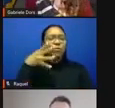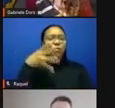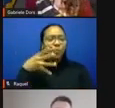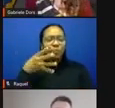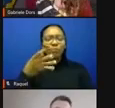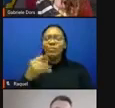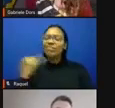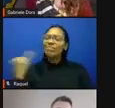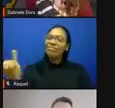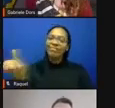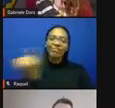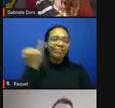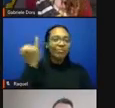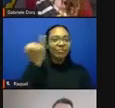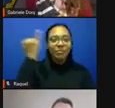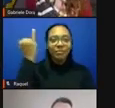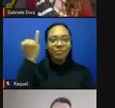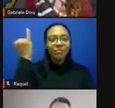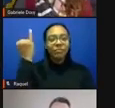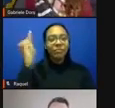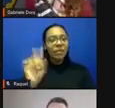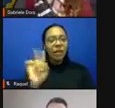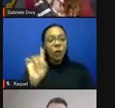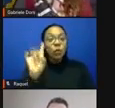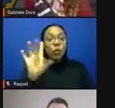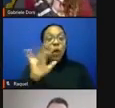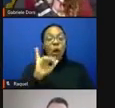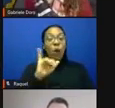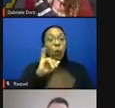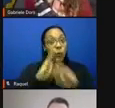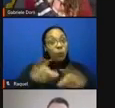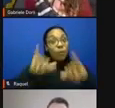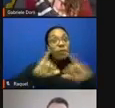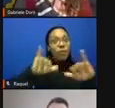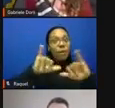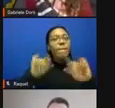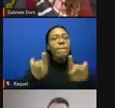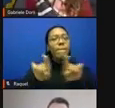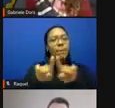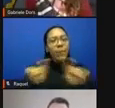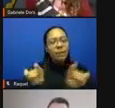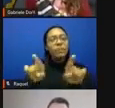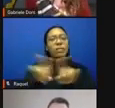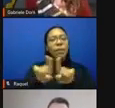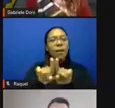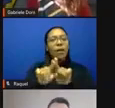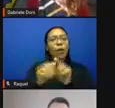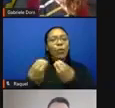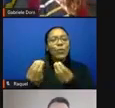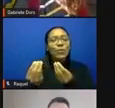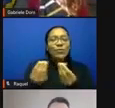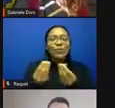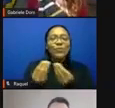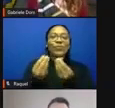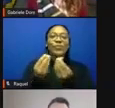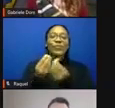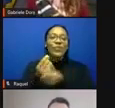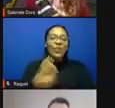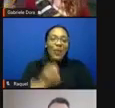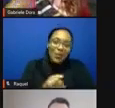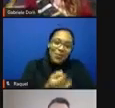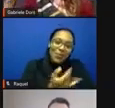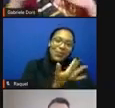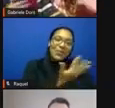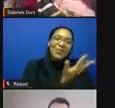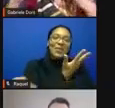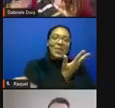não só como informação, mas também como sensibilização, porque eu fiquei até um pouco